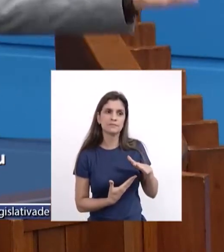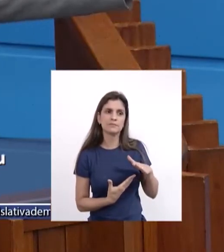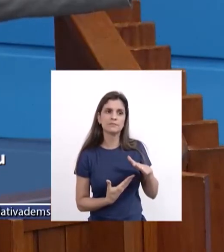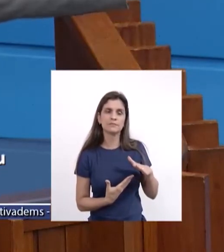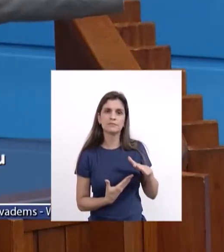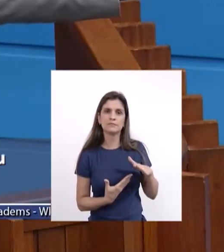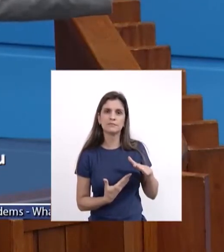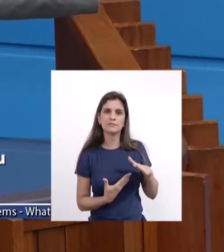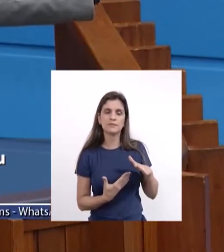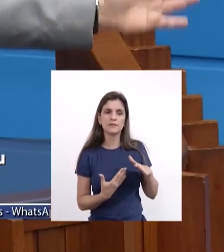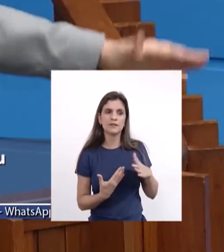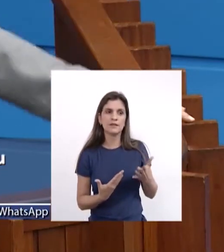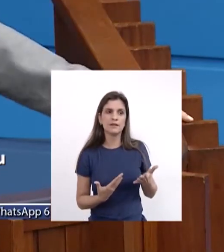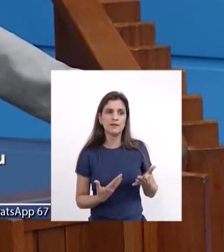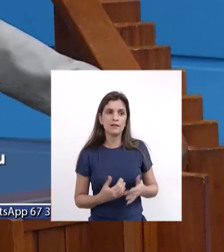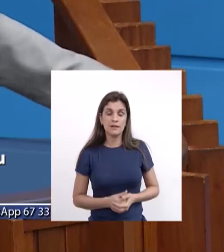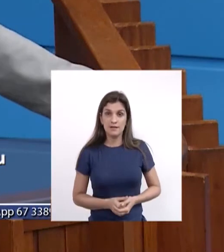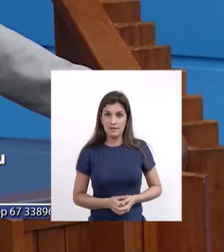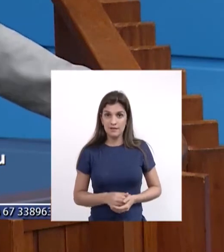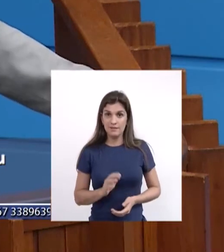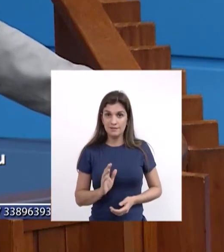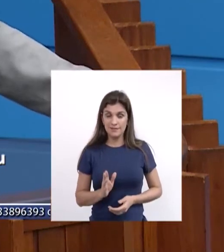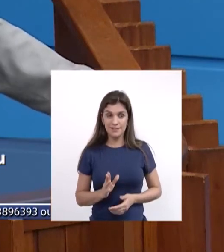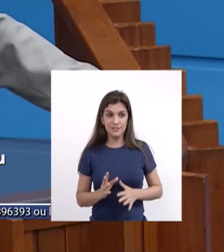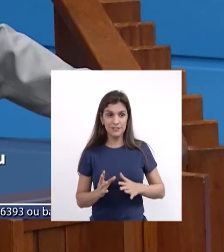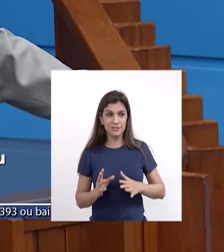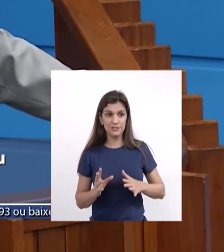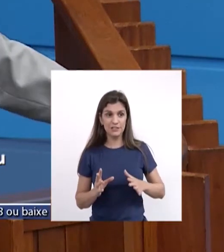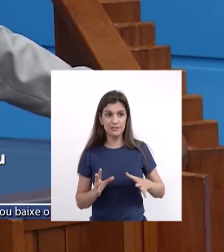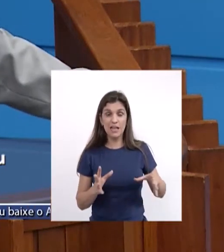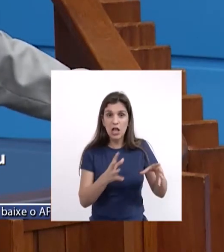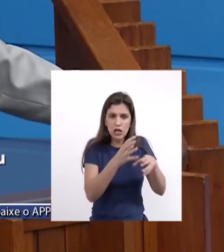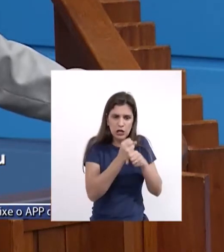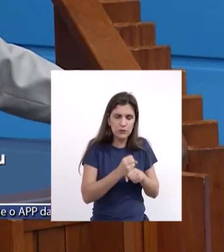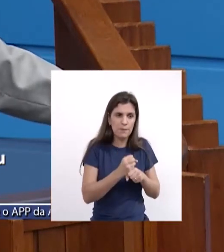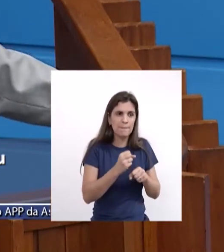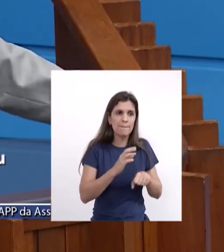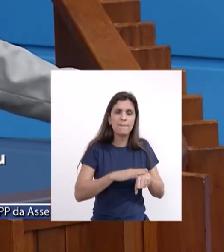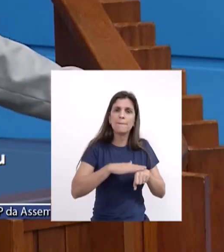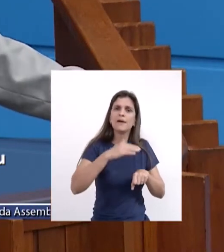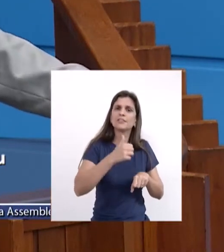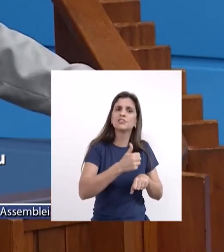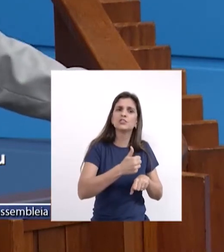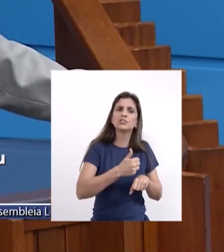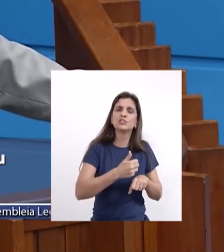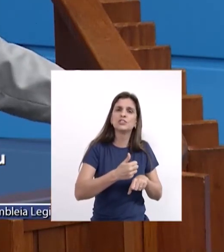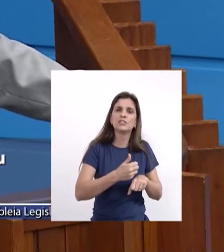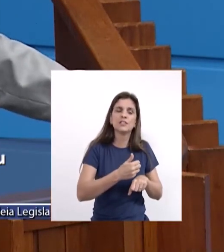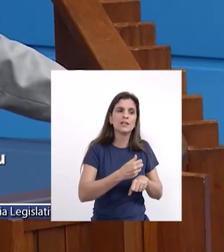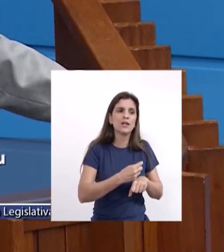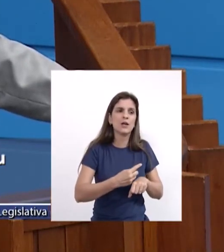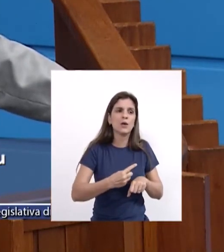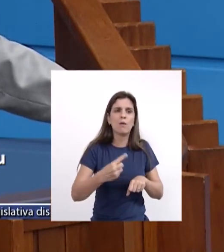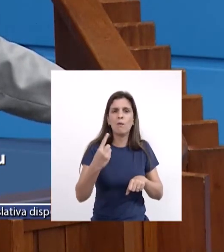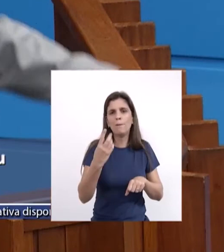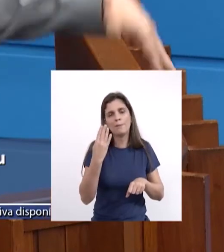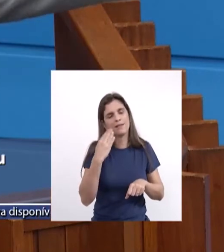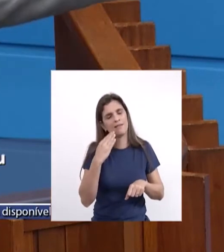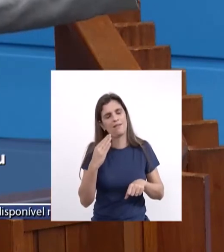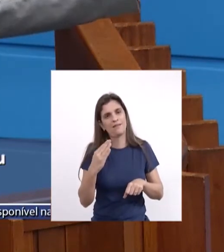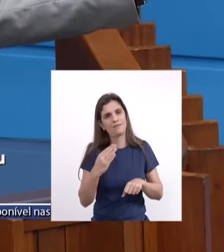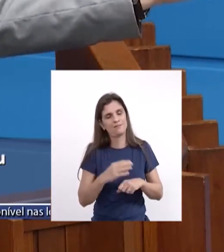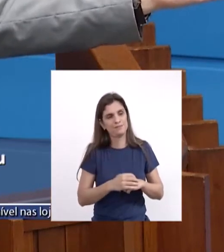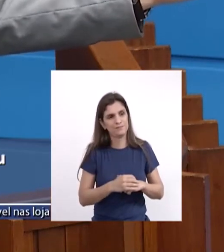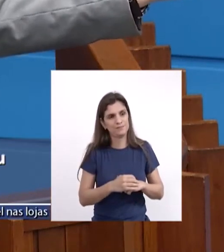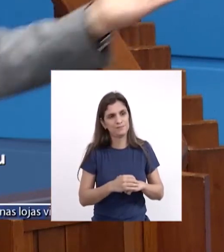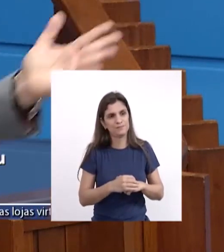recebendo 100%. Ela admite que já recebeu, arrecadou mais de 1 bilhão e 200 bilhões no nosso estado. E que